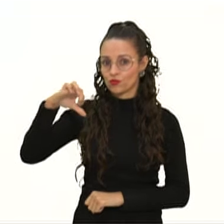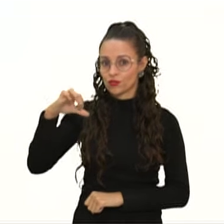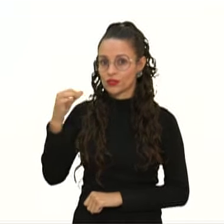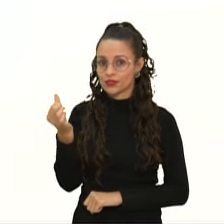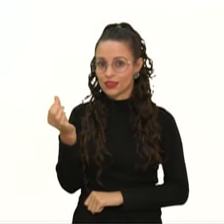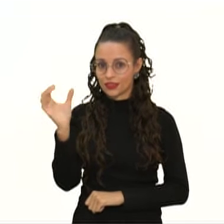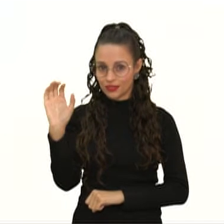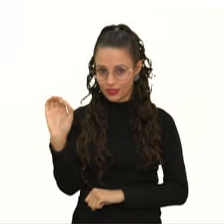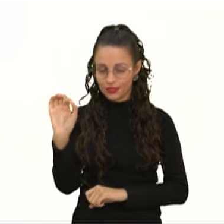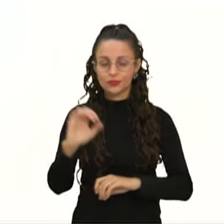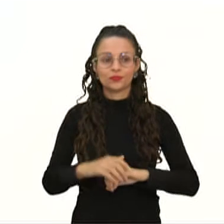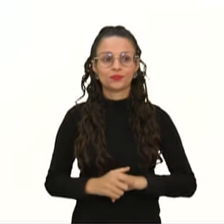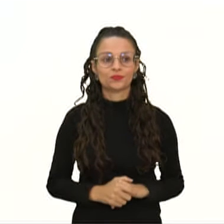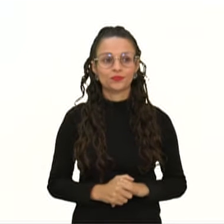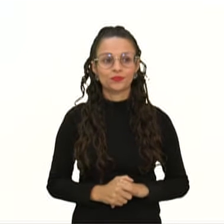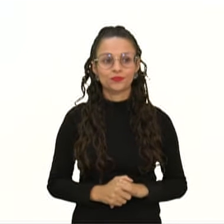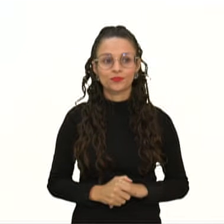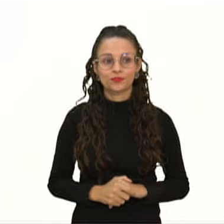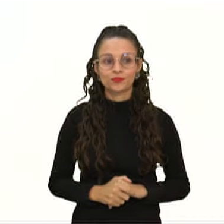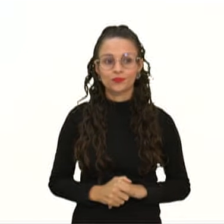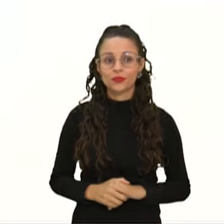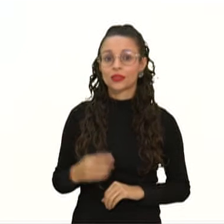telefone. In